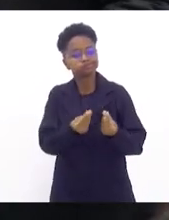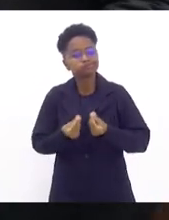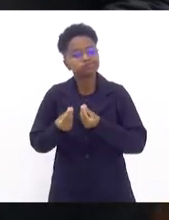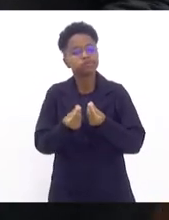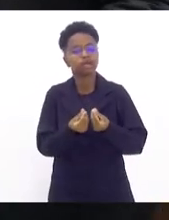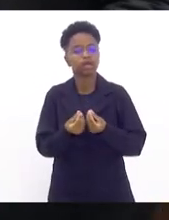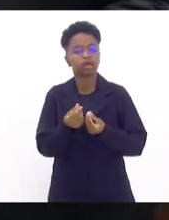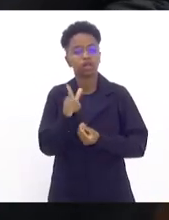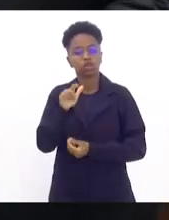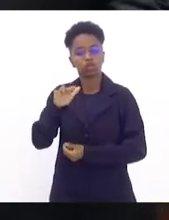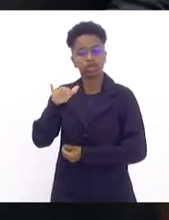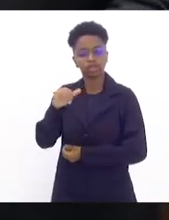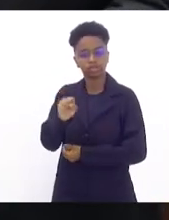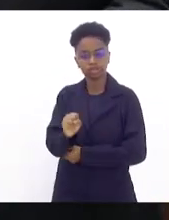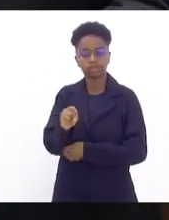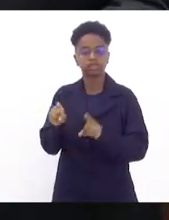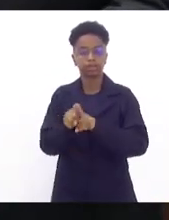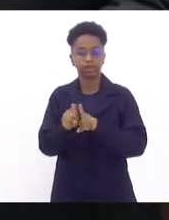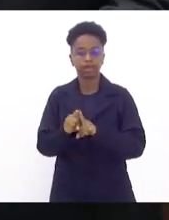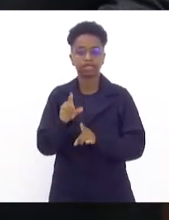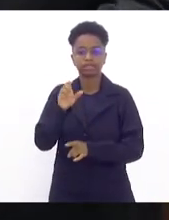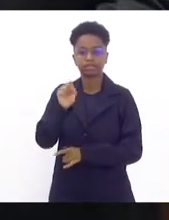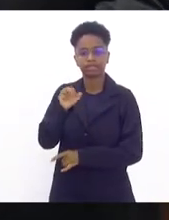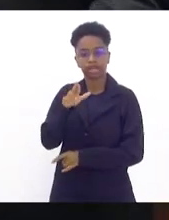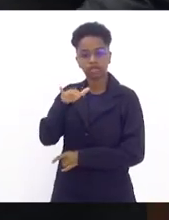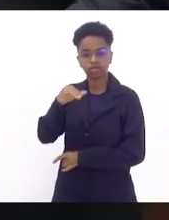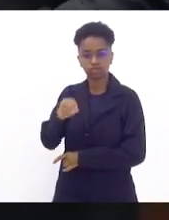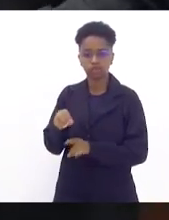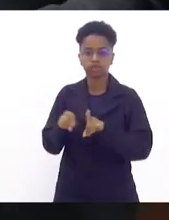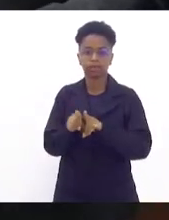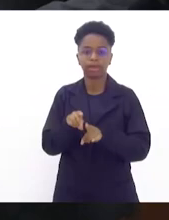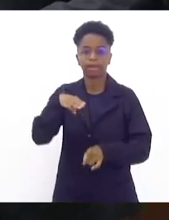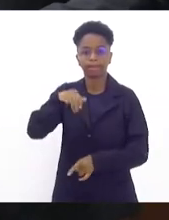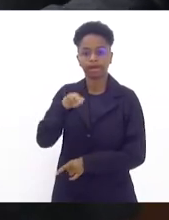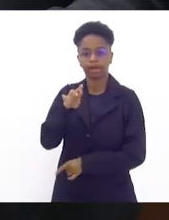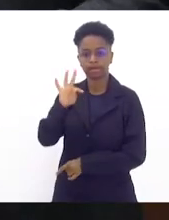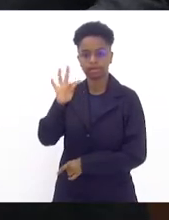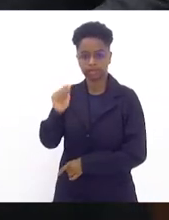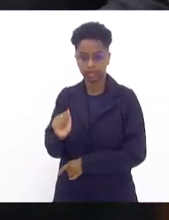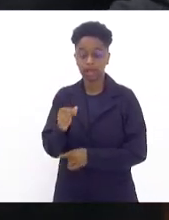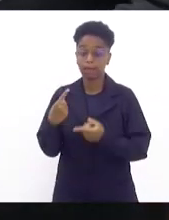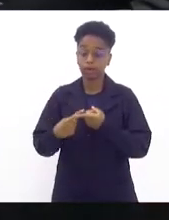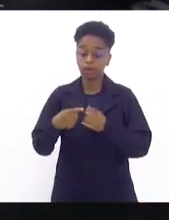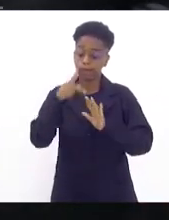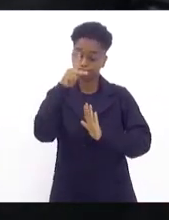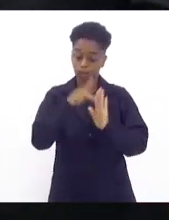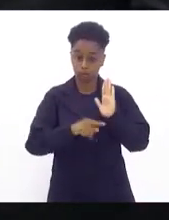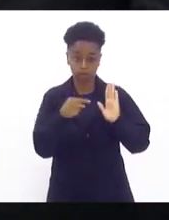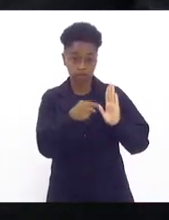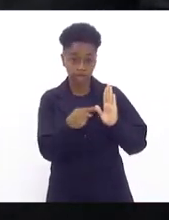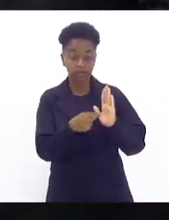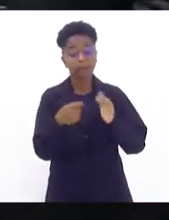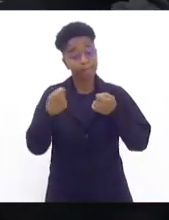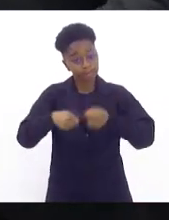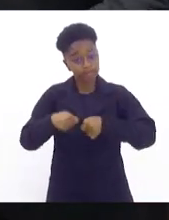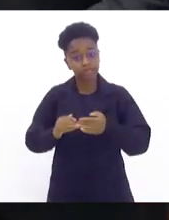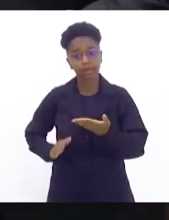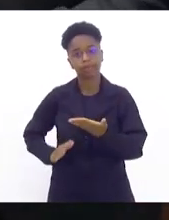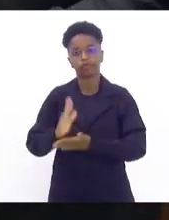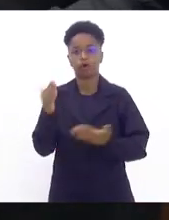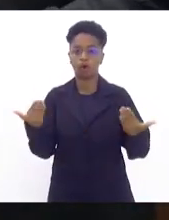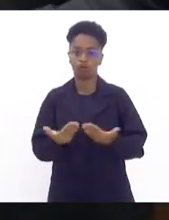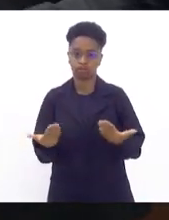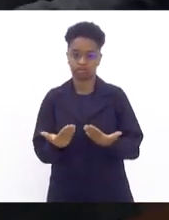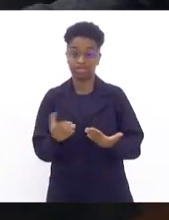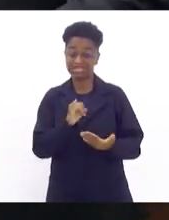a sensibilidade do deputado Sérgio Fernandes, a deputada Marta Rocha também, porque esse projeto, ele precisa ser aprovado por essa casa